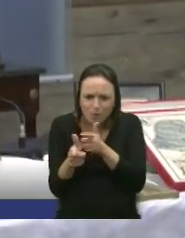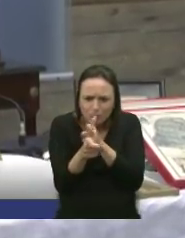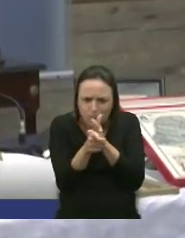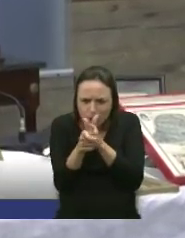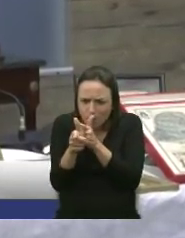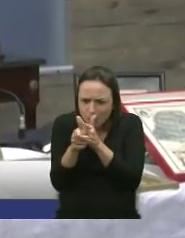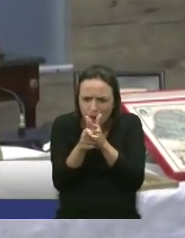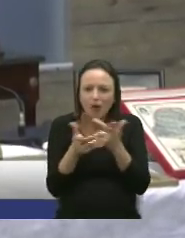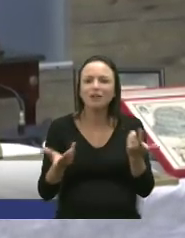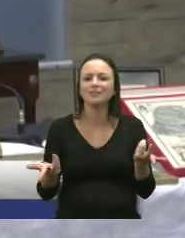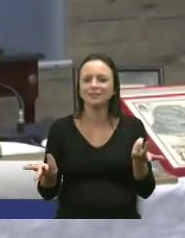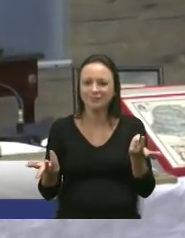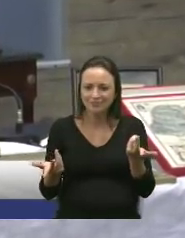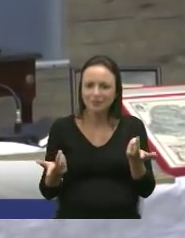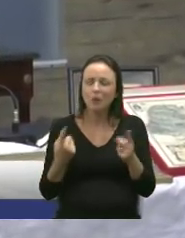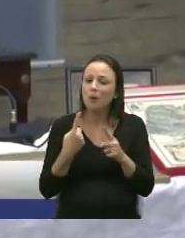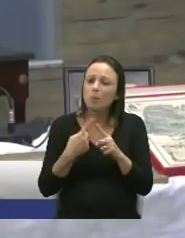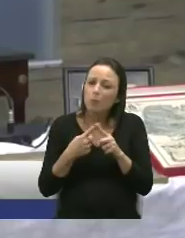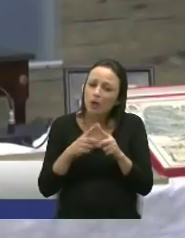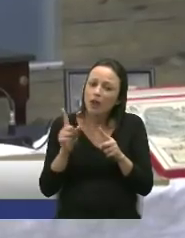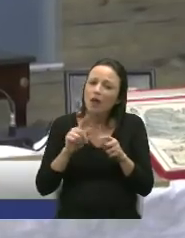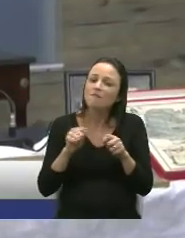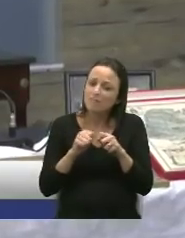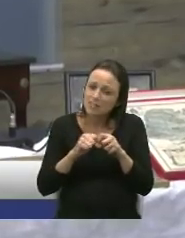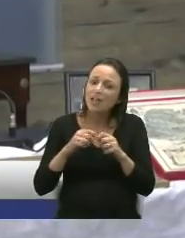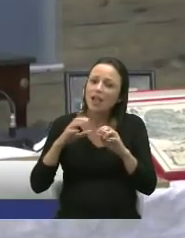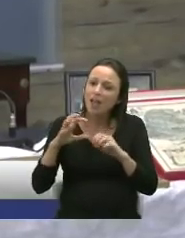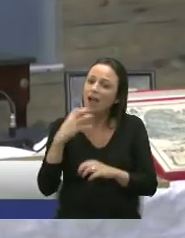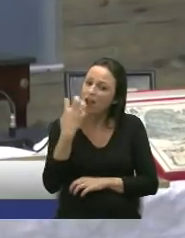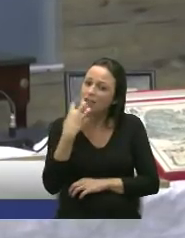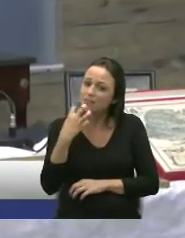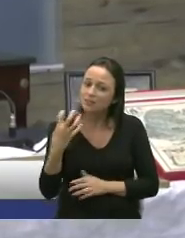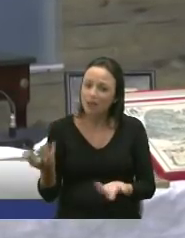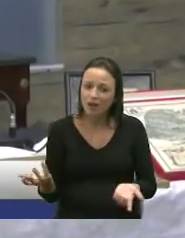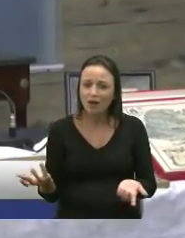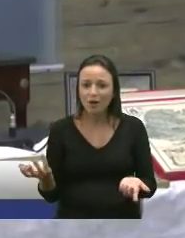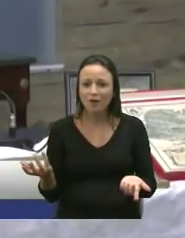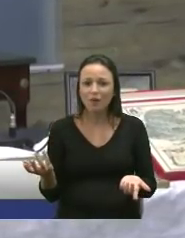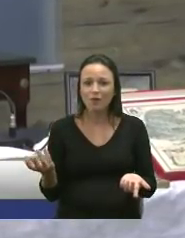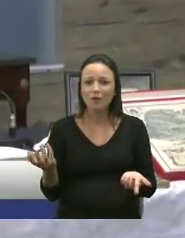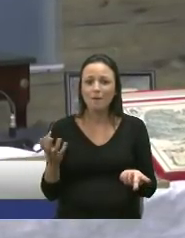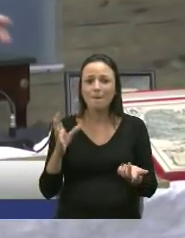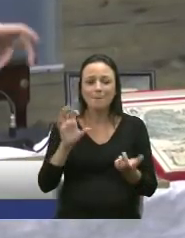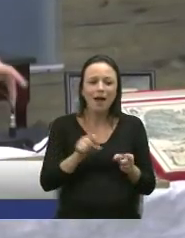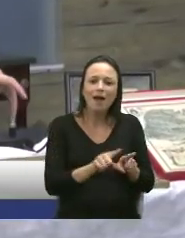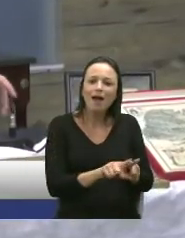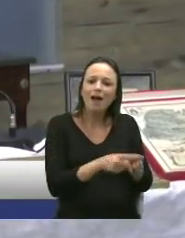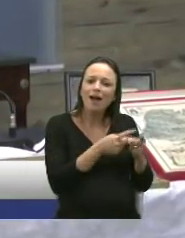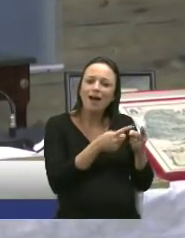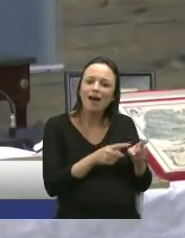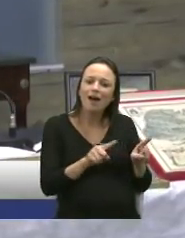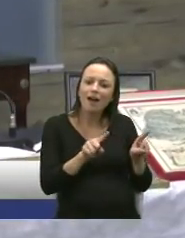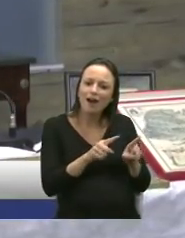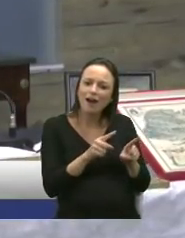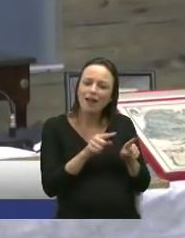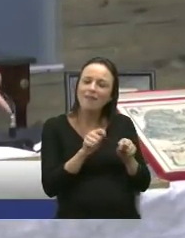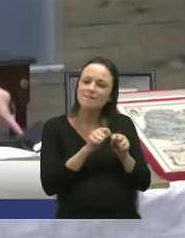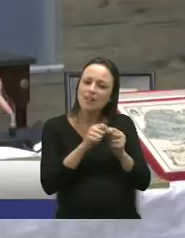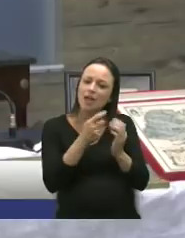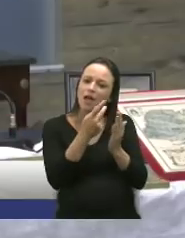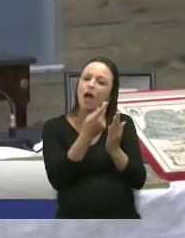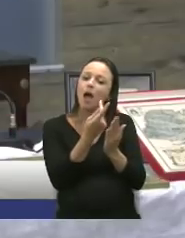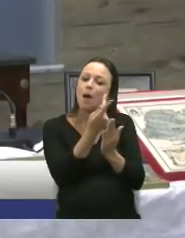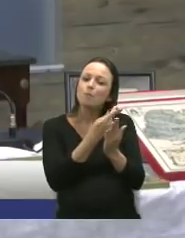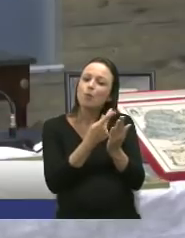fazer canções? Pega a melodia da época e faz uma poesia em cima. Tem que obedecer